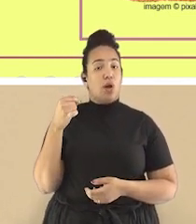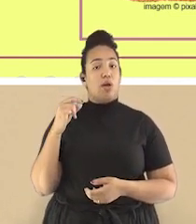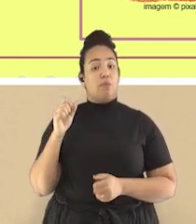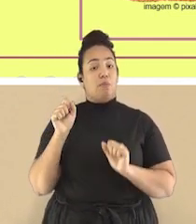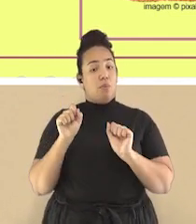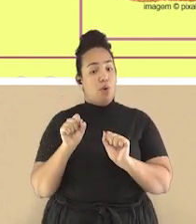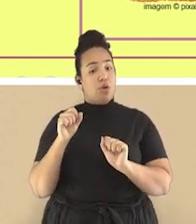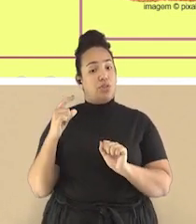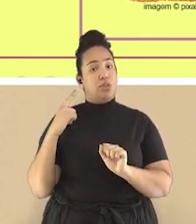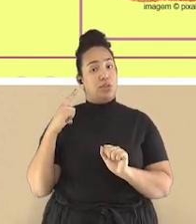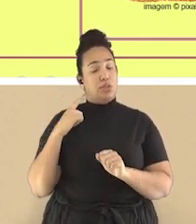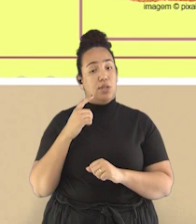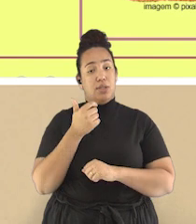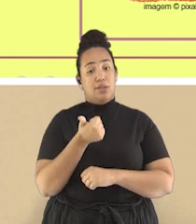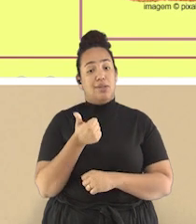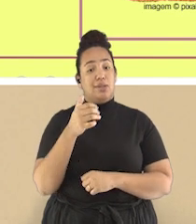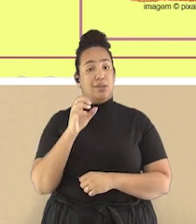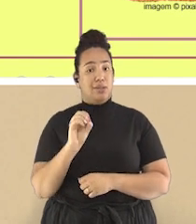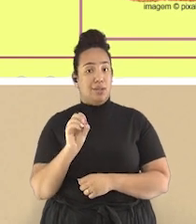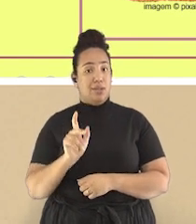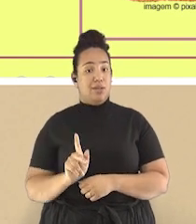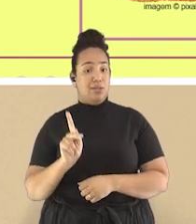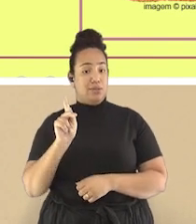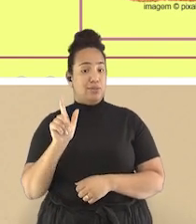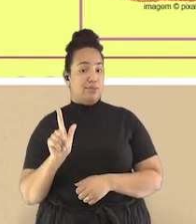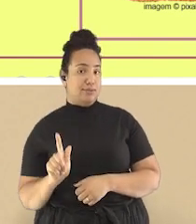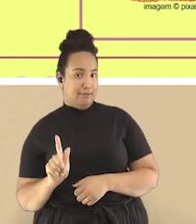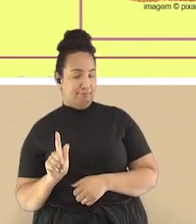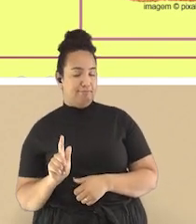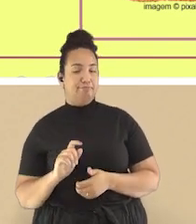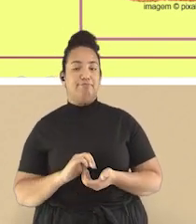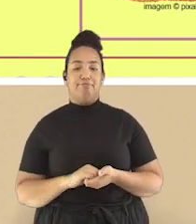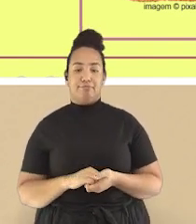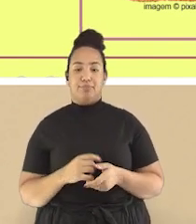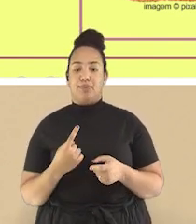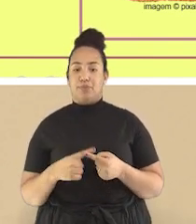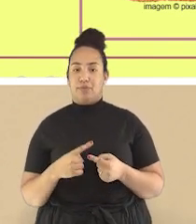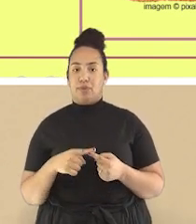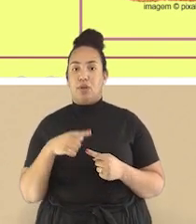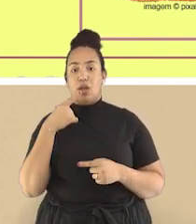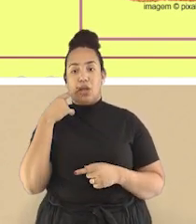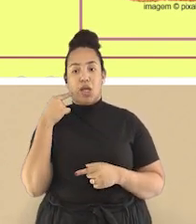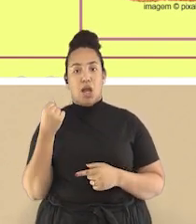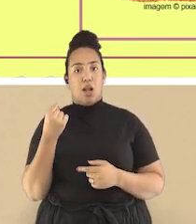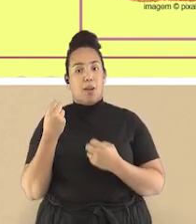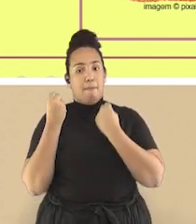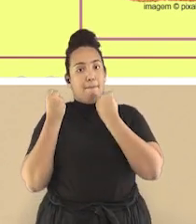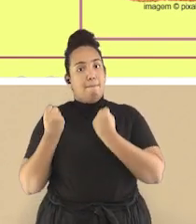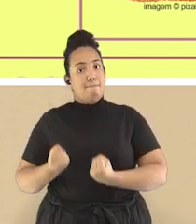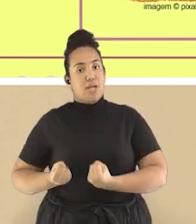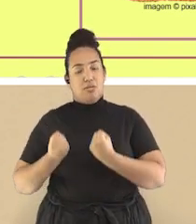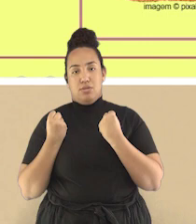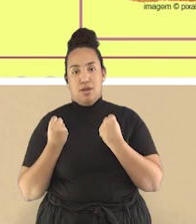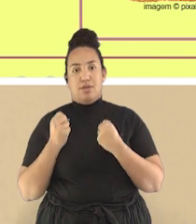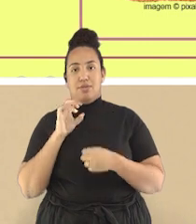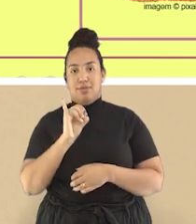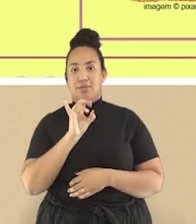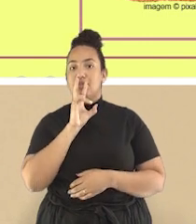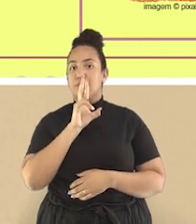pode pesar 10 quilos, pois é mais pesado. Se você respondeu